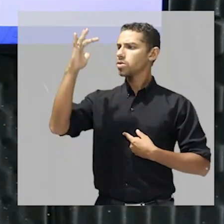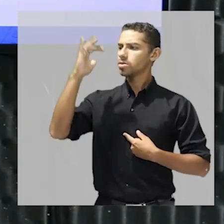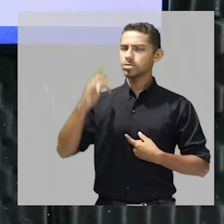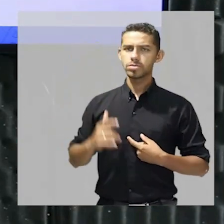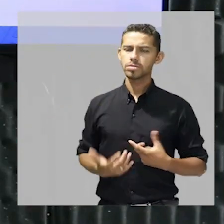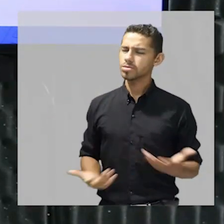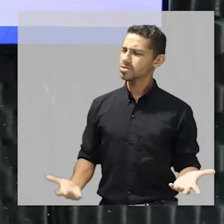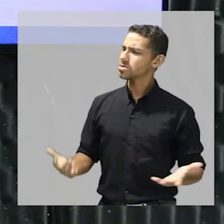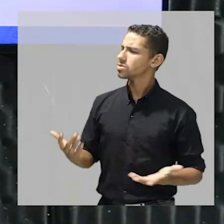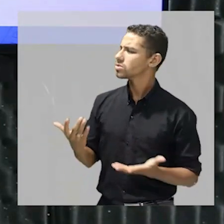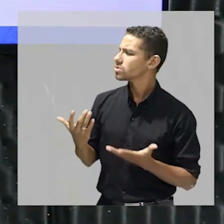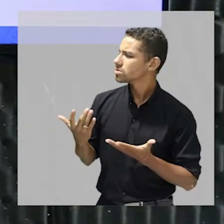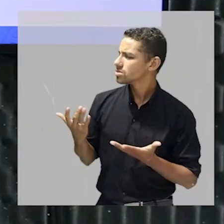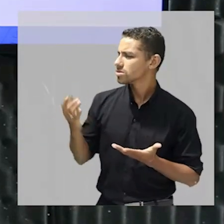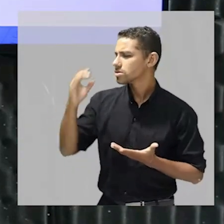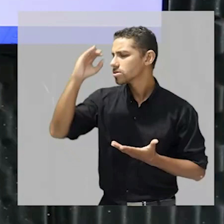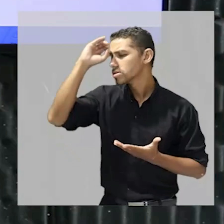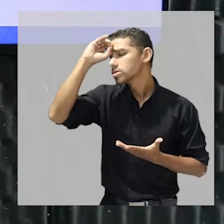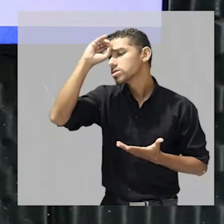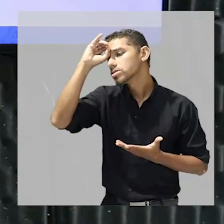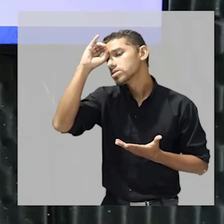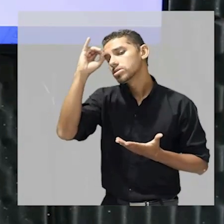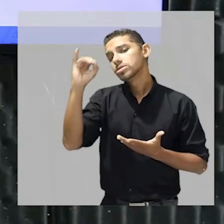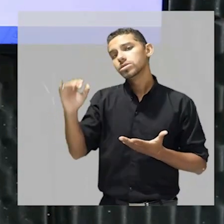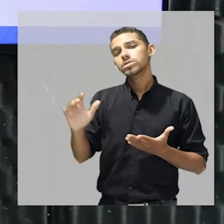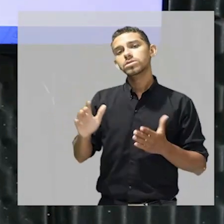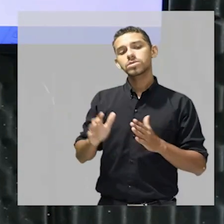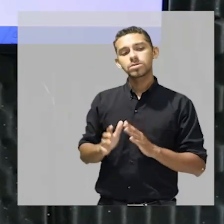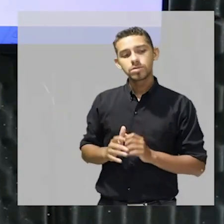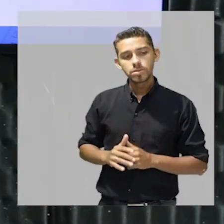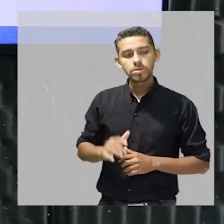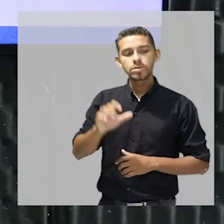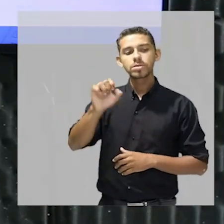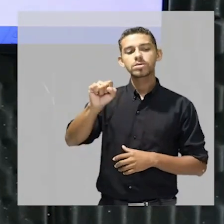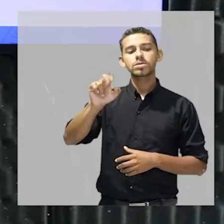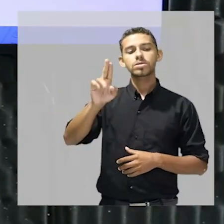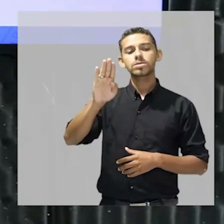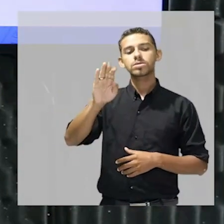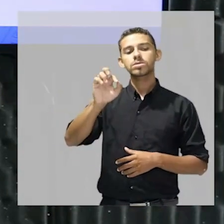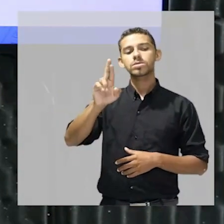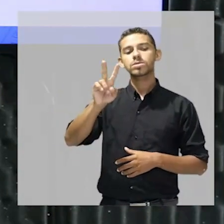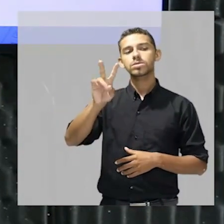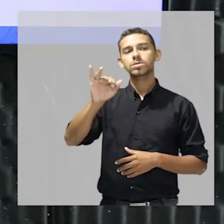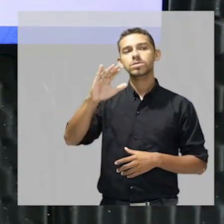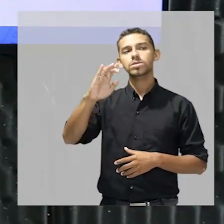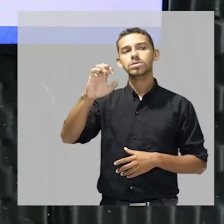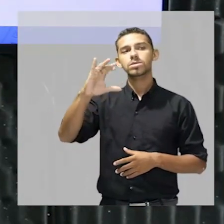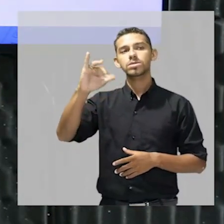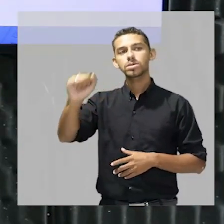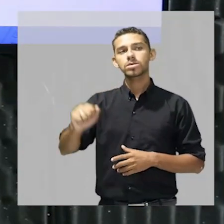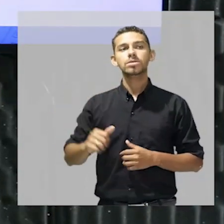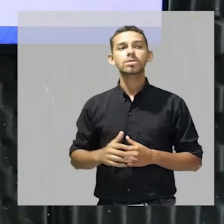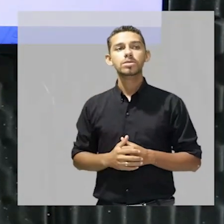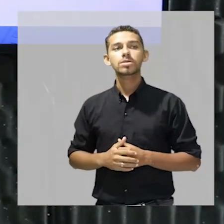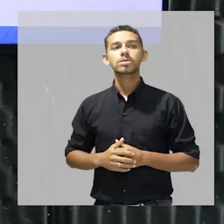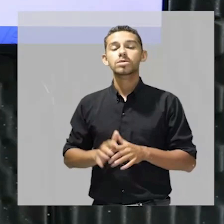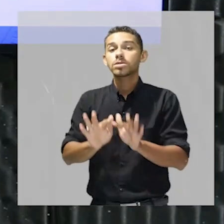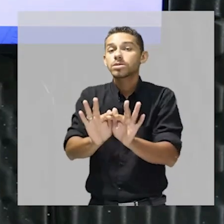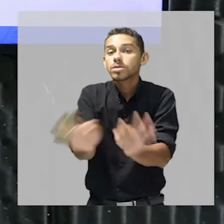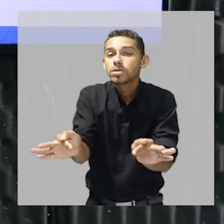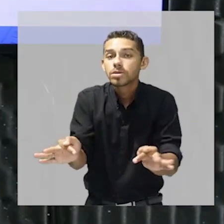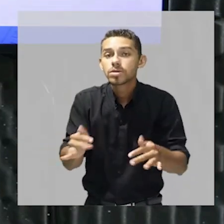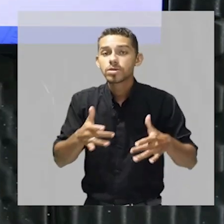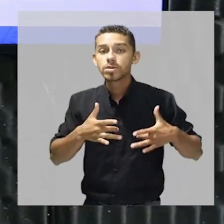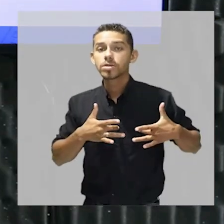com tanta Inocência ou seja com tanta subserviência com tanta como é que eu vou dizer simplicidade